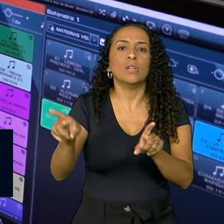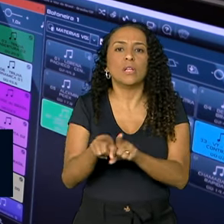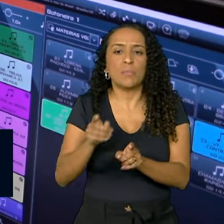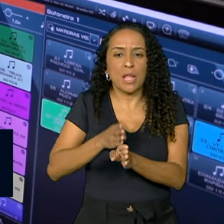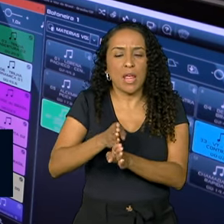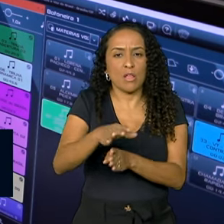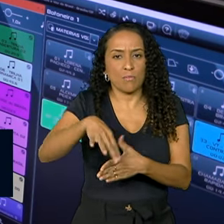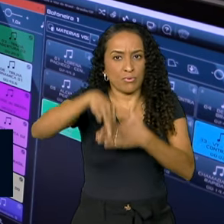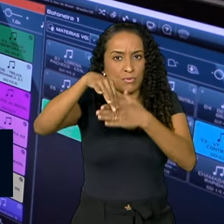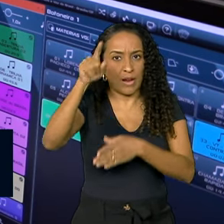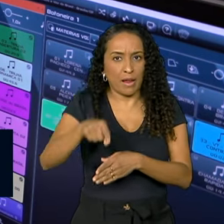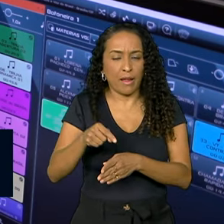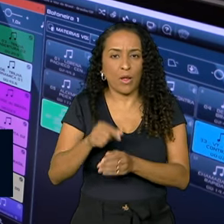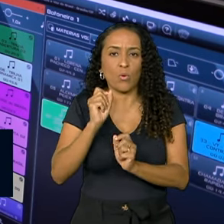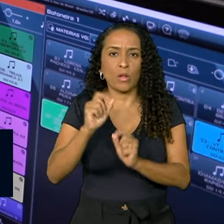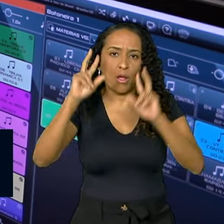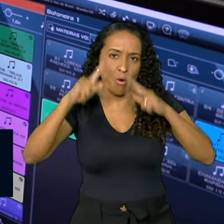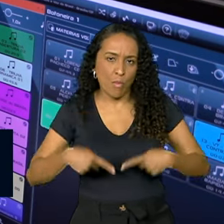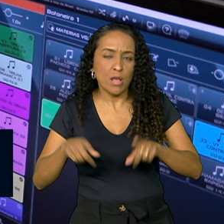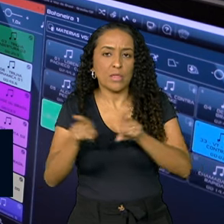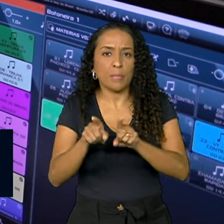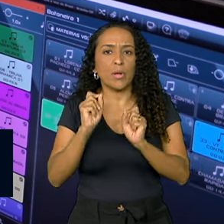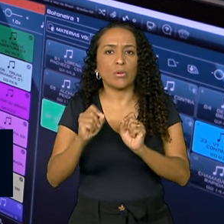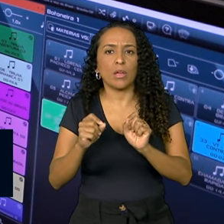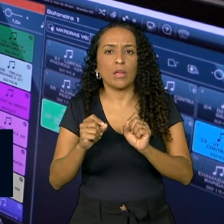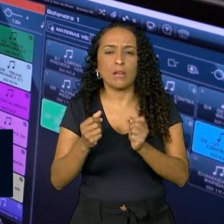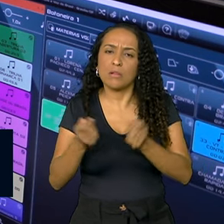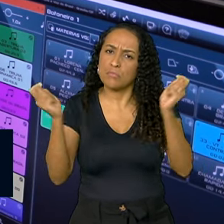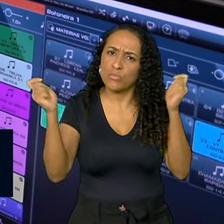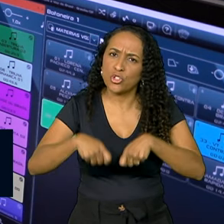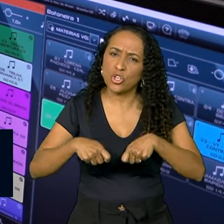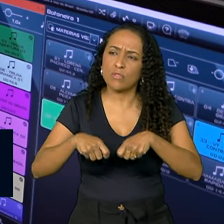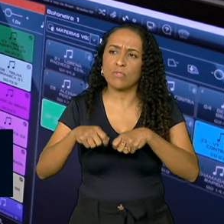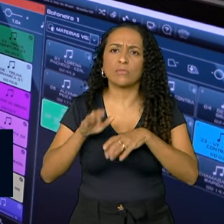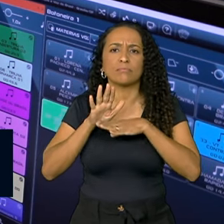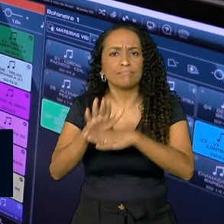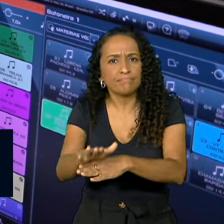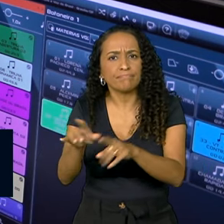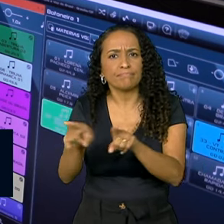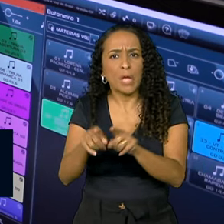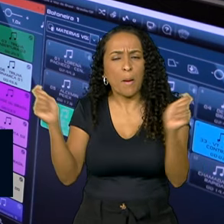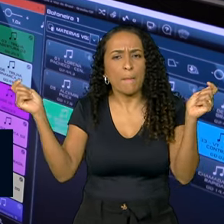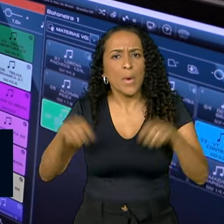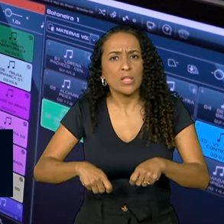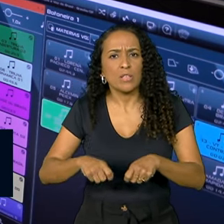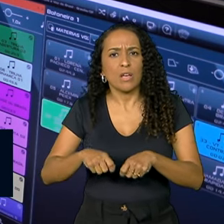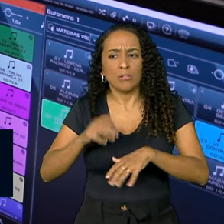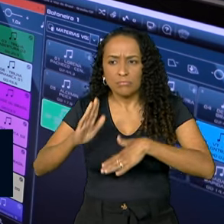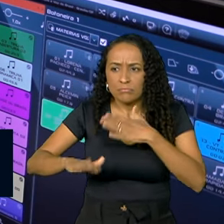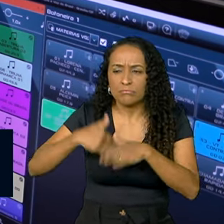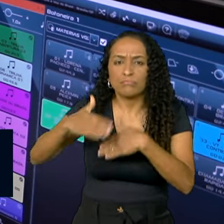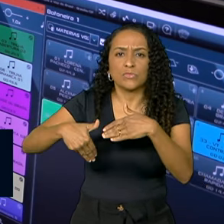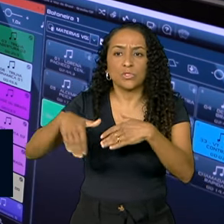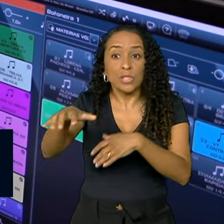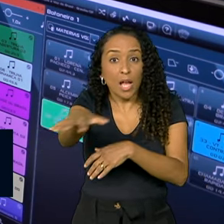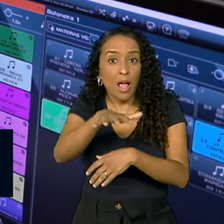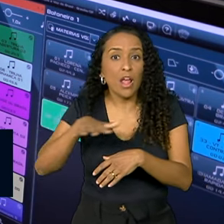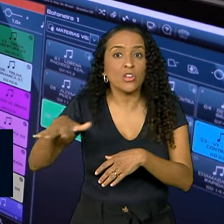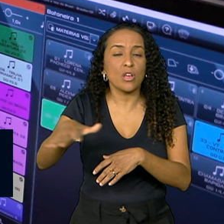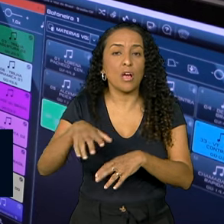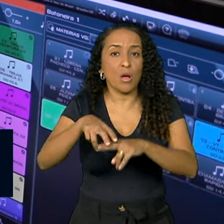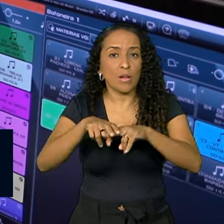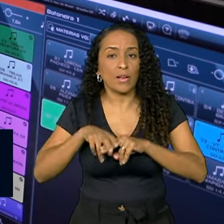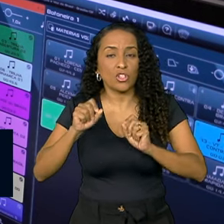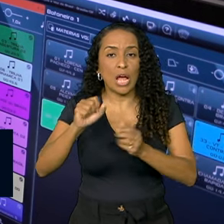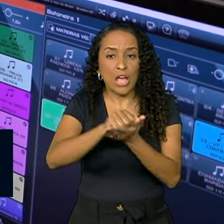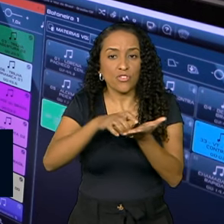prioritário né que é o abastecimento humano mas também proporcionar o a o potencial de desenvolvimento pra região através